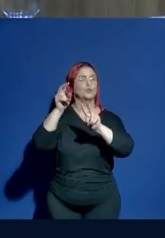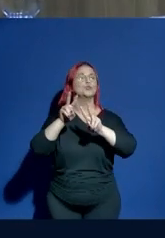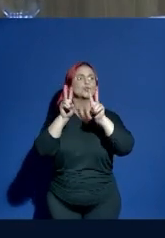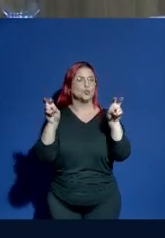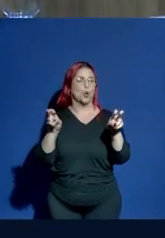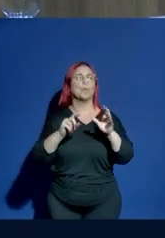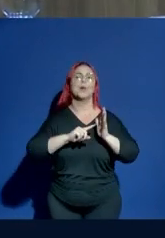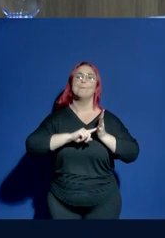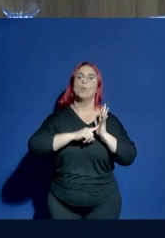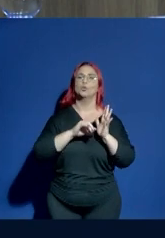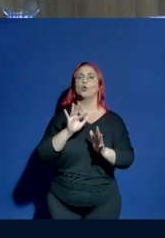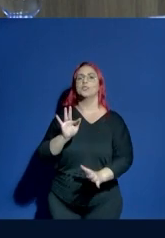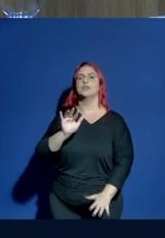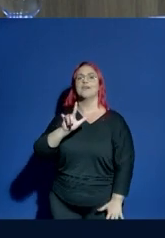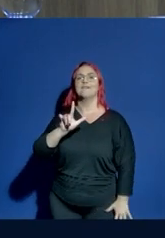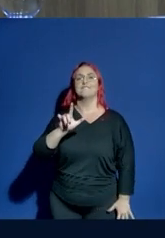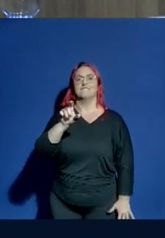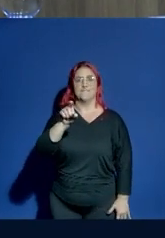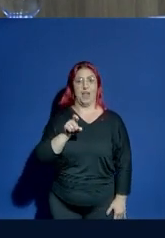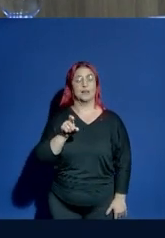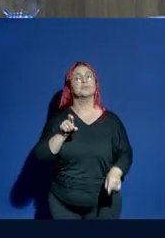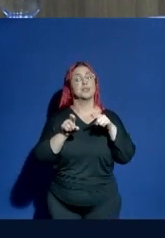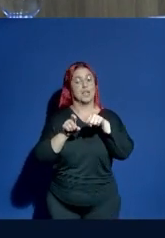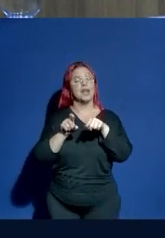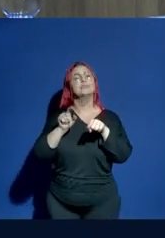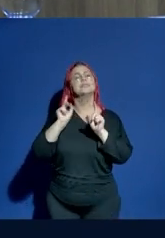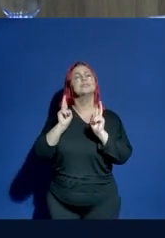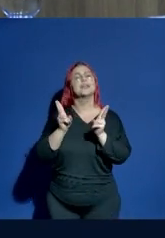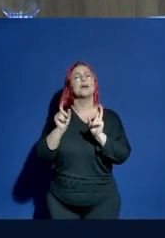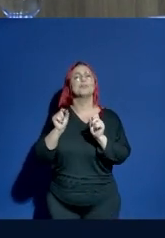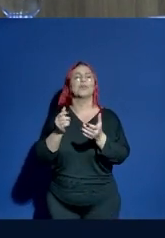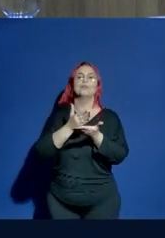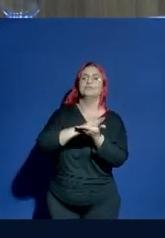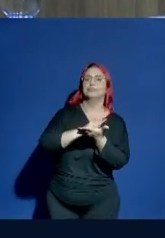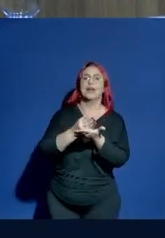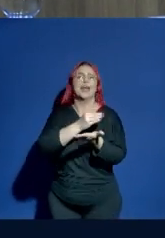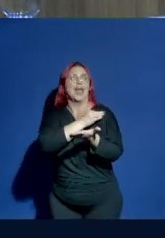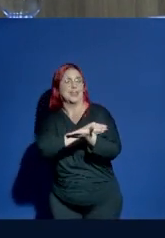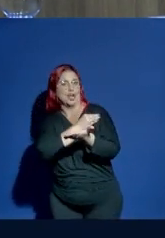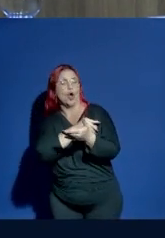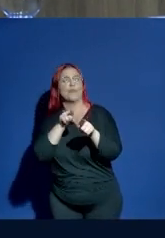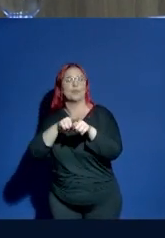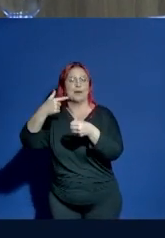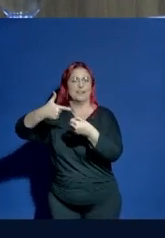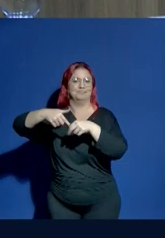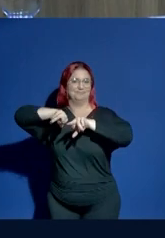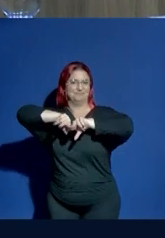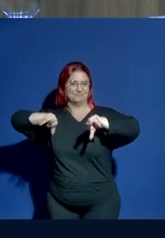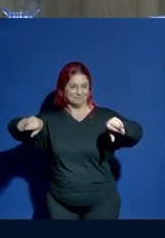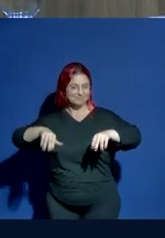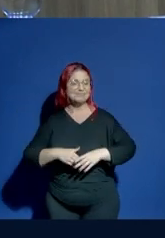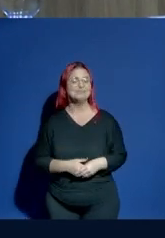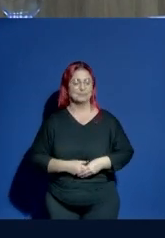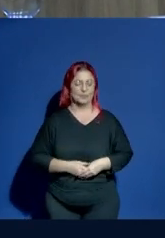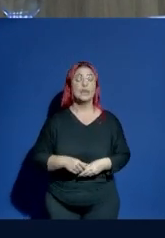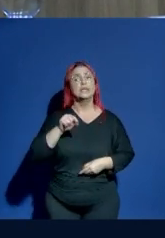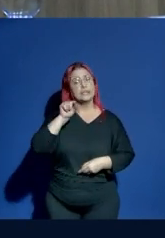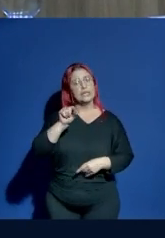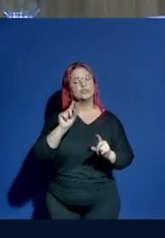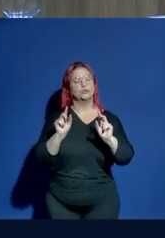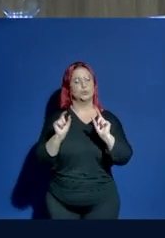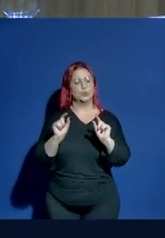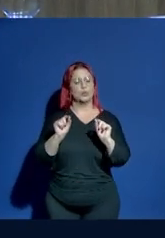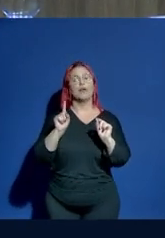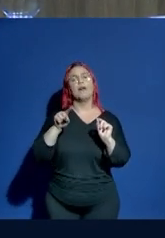flex, né? Então, hoje, as montadoras são todas focadas no híbrido a etanol, diversas variantes da solução do híbrido a etanol, que é uma